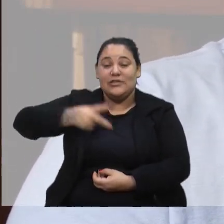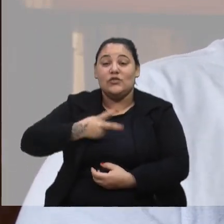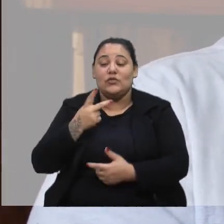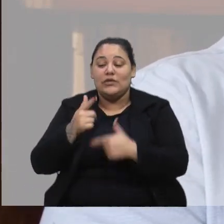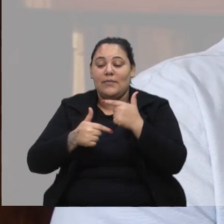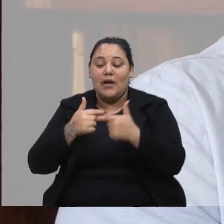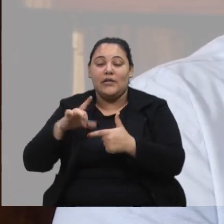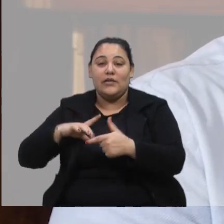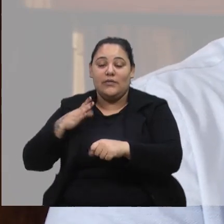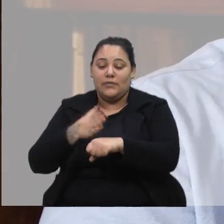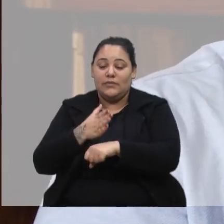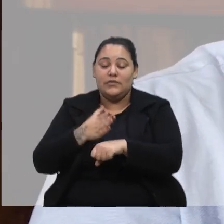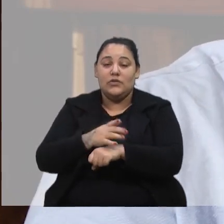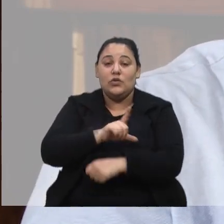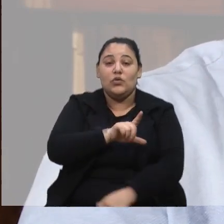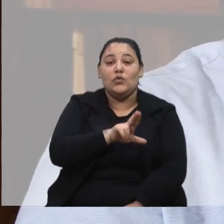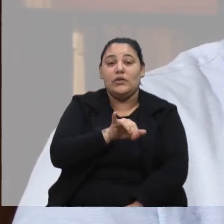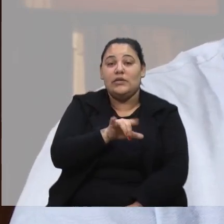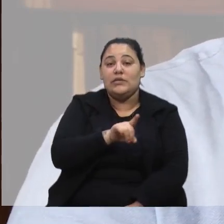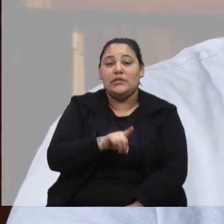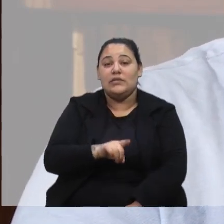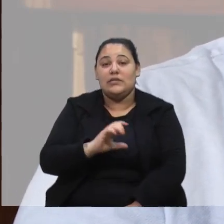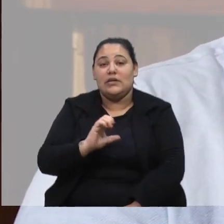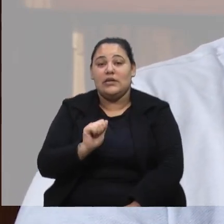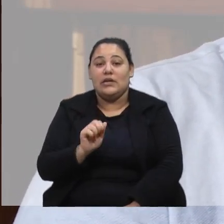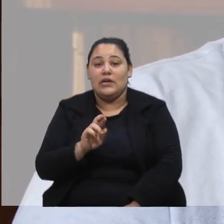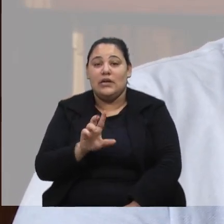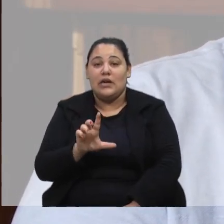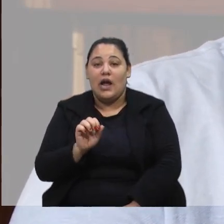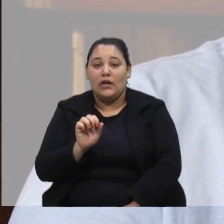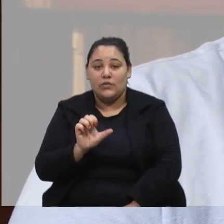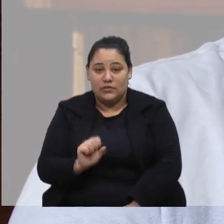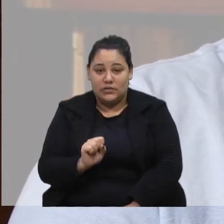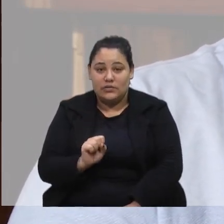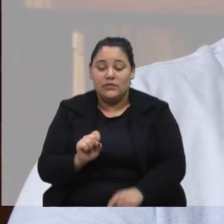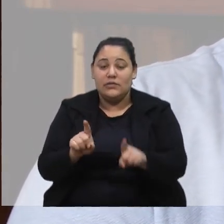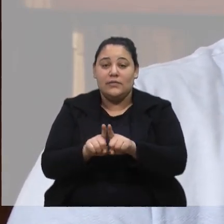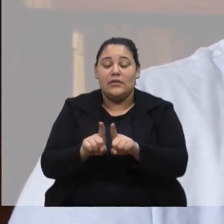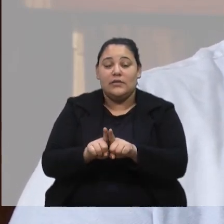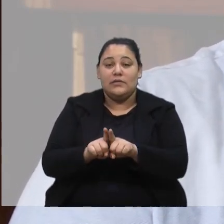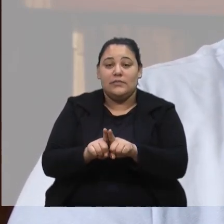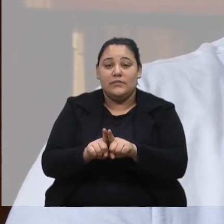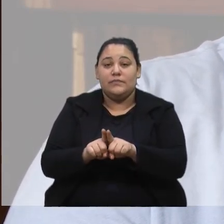tive a participação do Luiz Carlos Borges, do Lucianel também, Alejandro Brites,